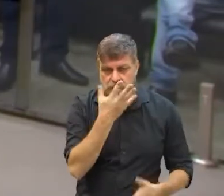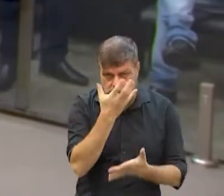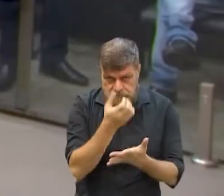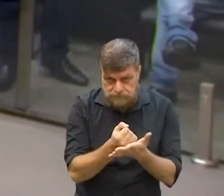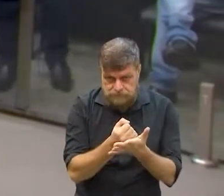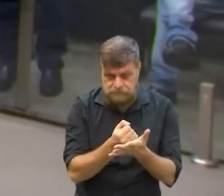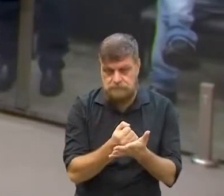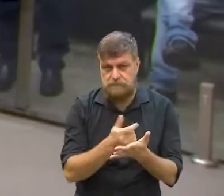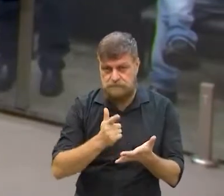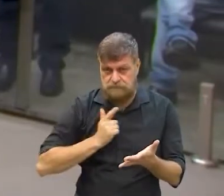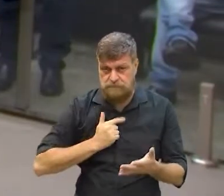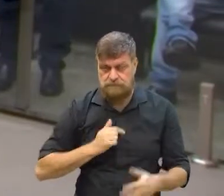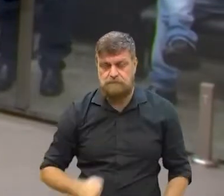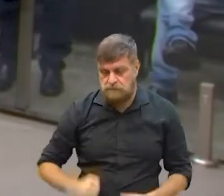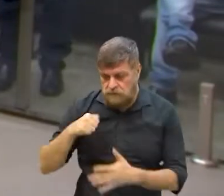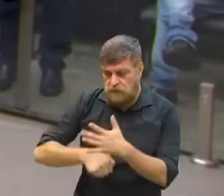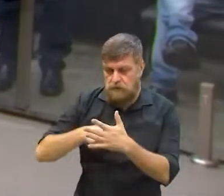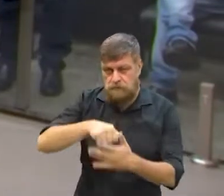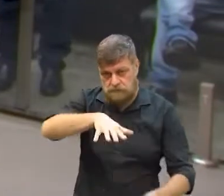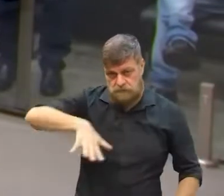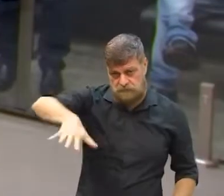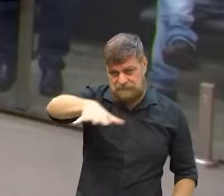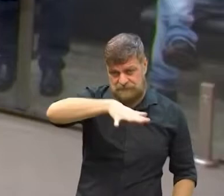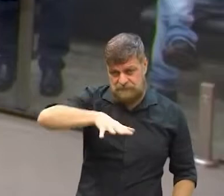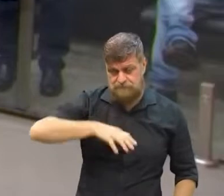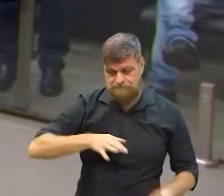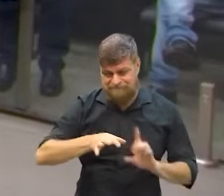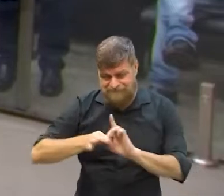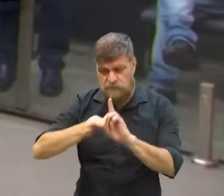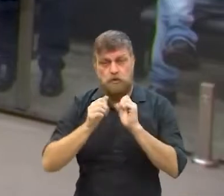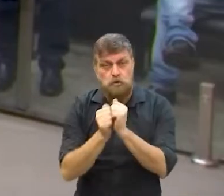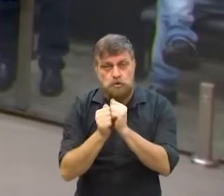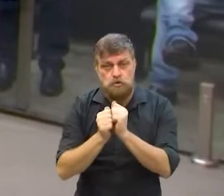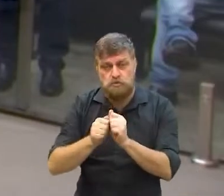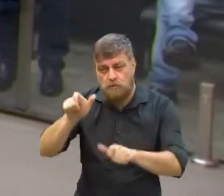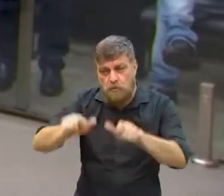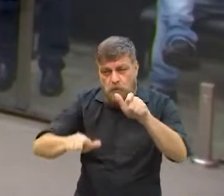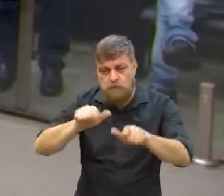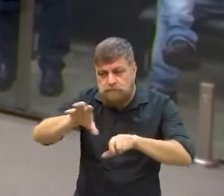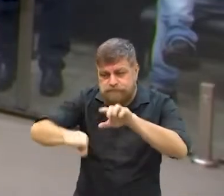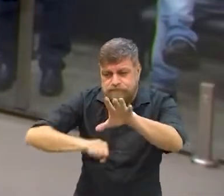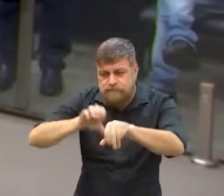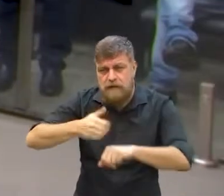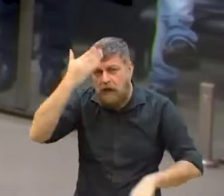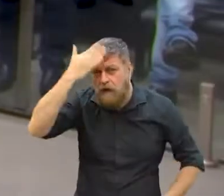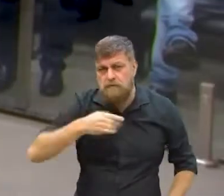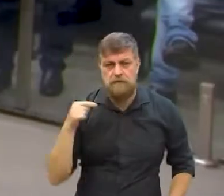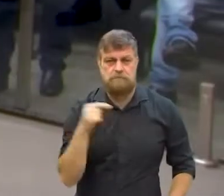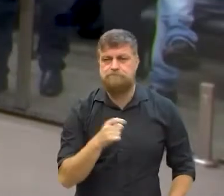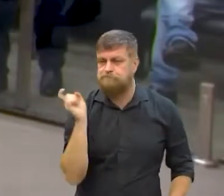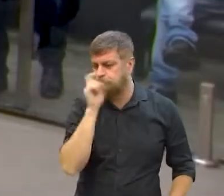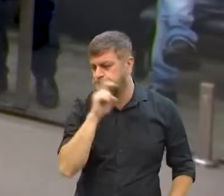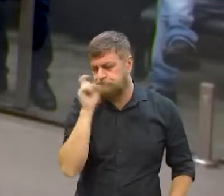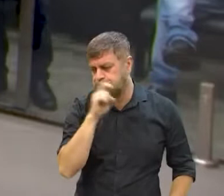relatório do secretário, pessoas que militam na área, pessoas que atuam junto aos catadores e comprovaram que aquelas informações não